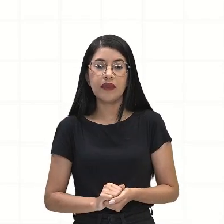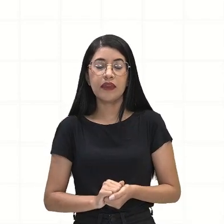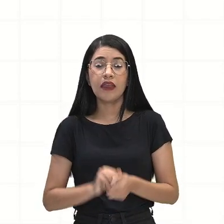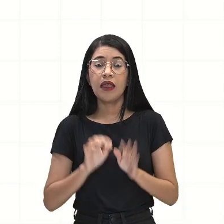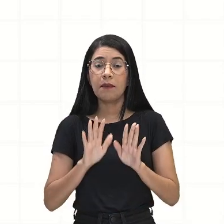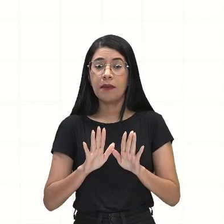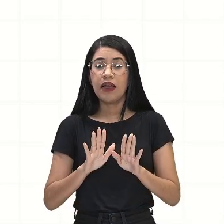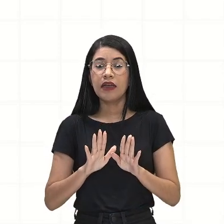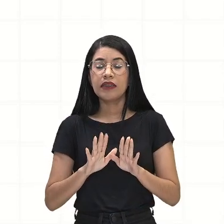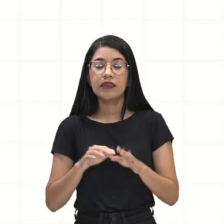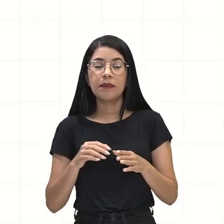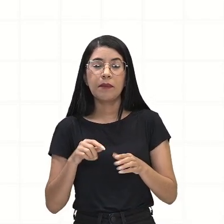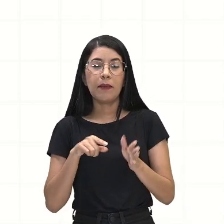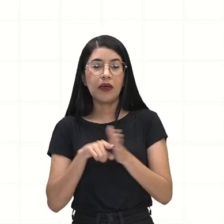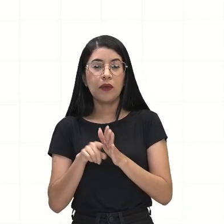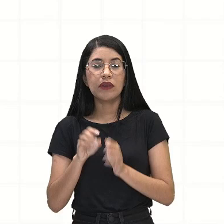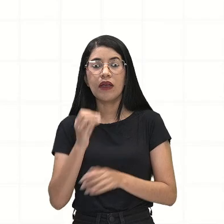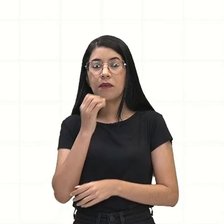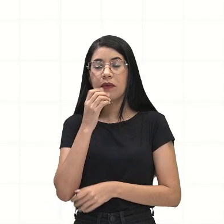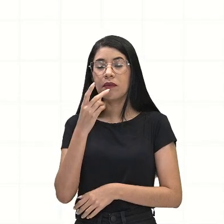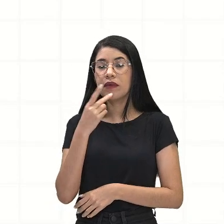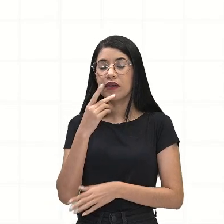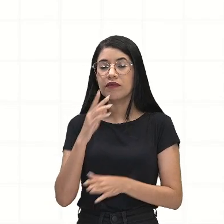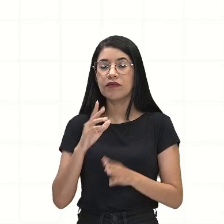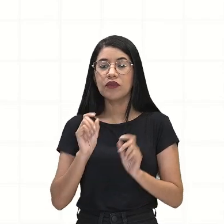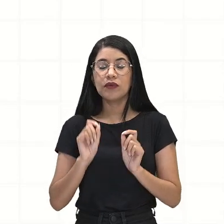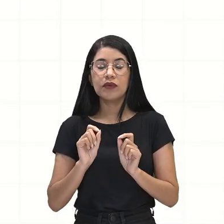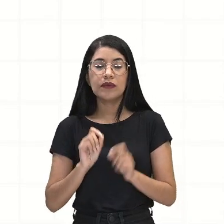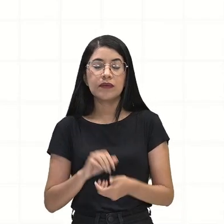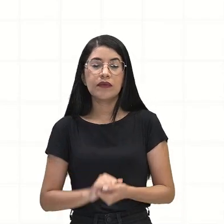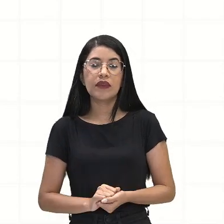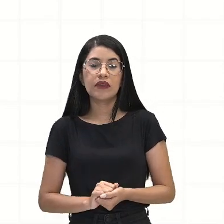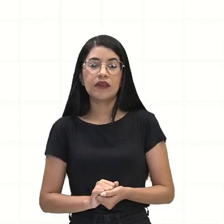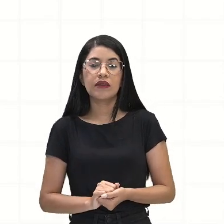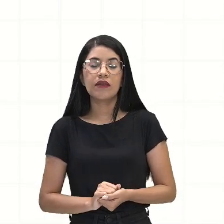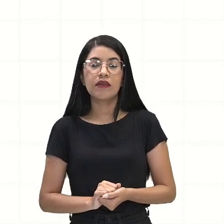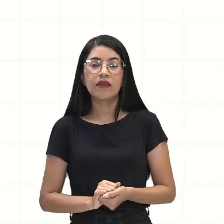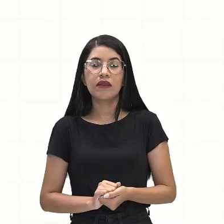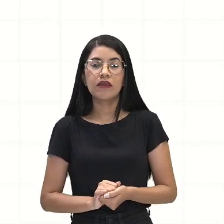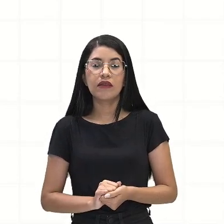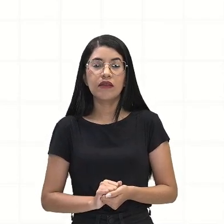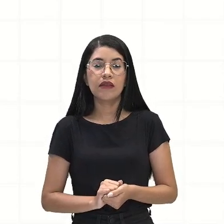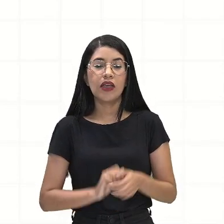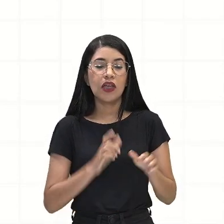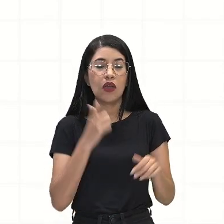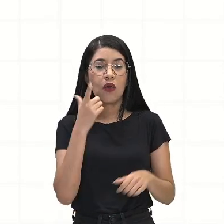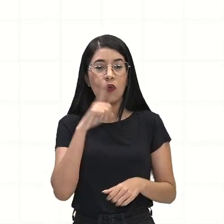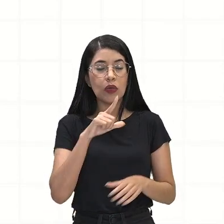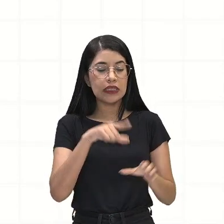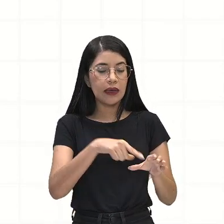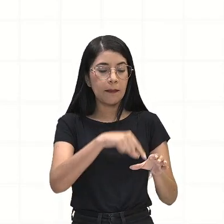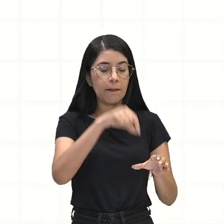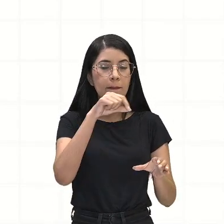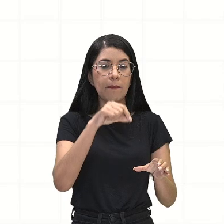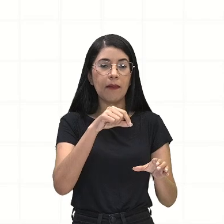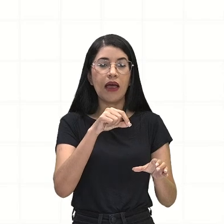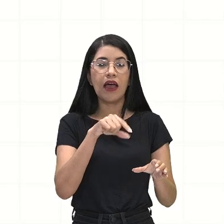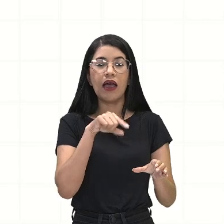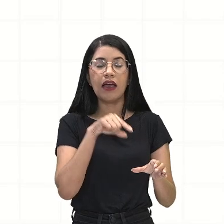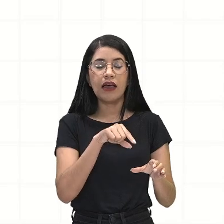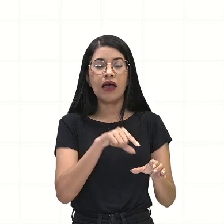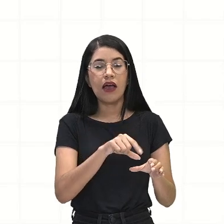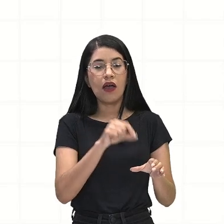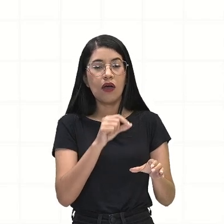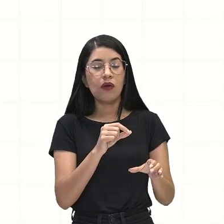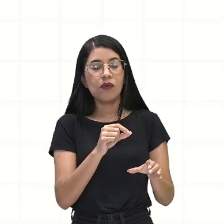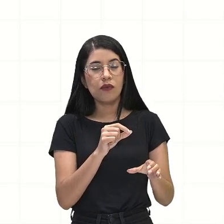qual é a probabilidade, eu quero saber, de a gente retirar 2 bolas ao mesmo tempo, ou uma